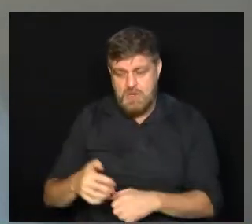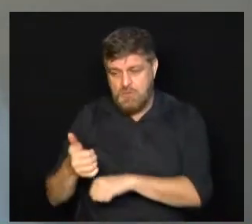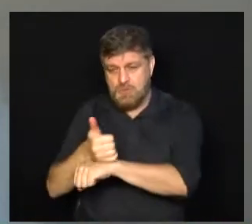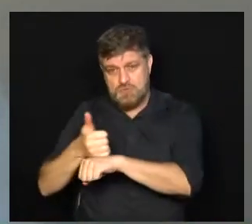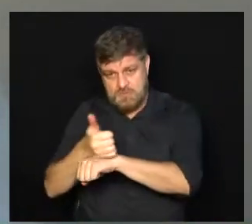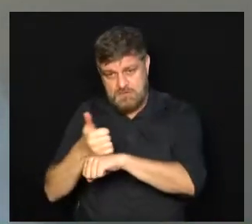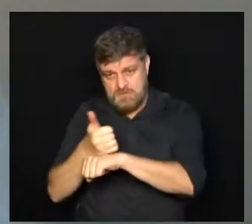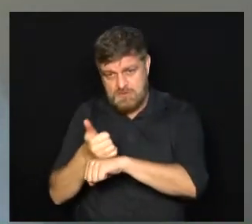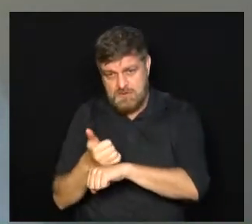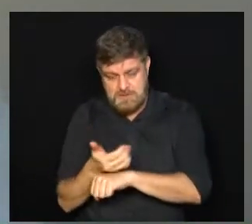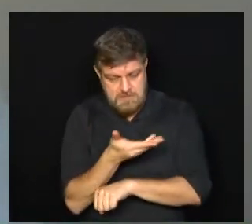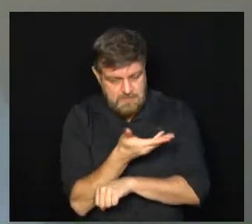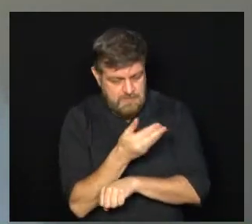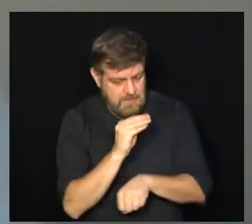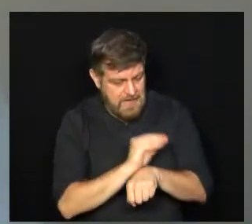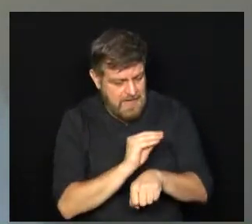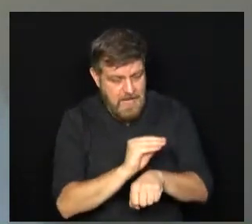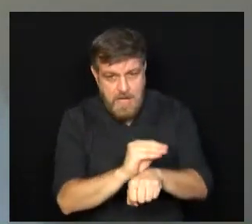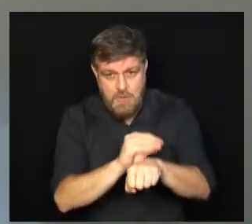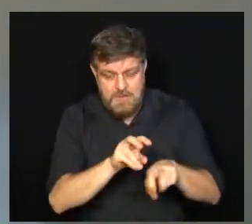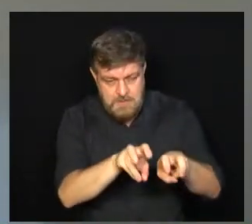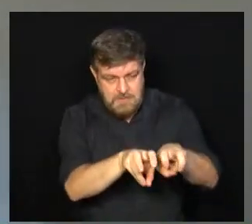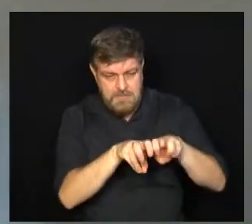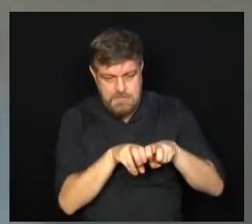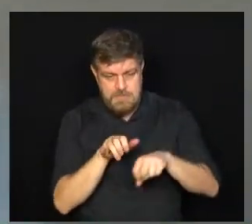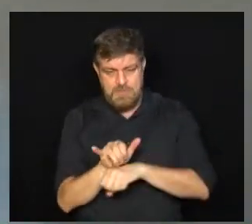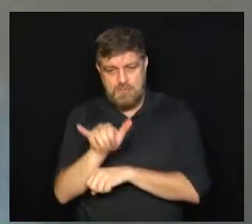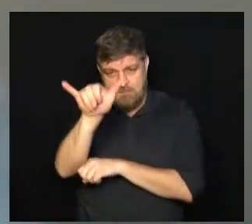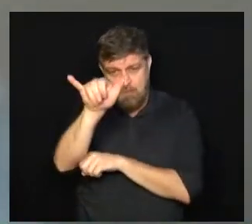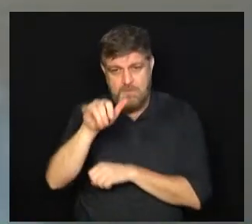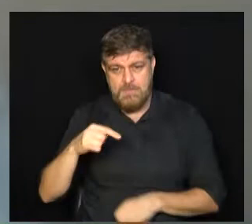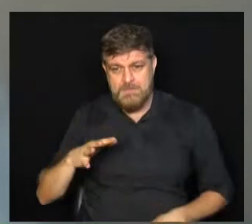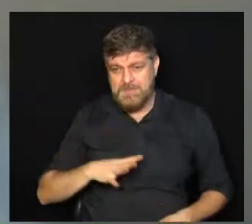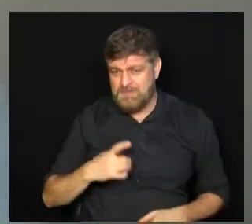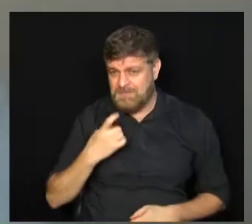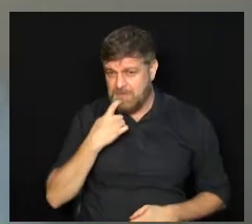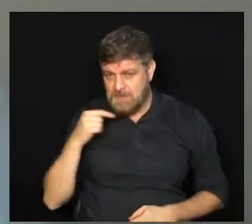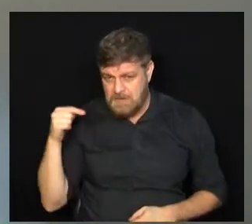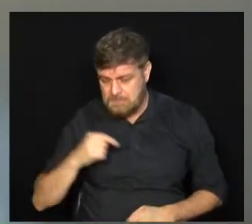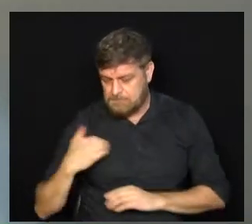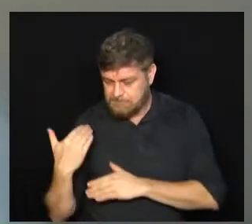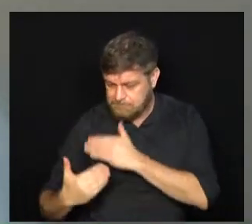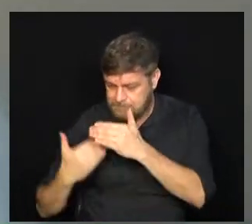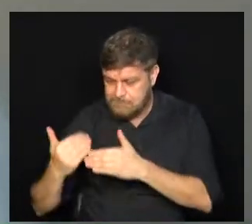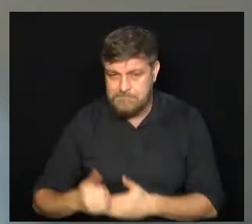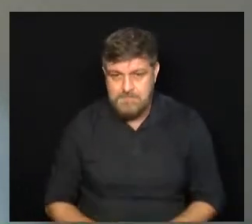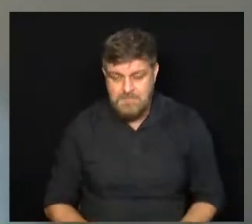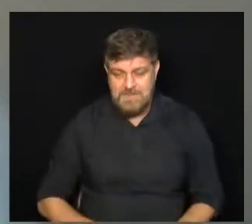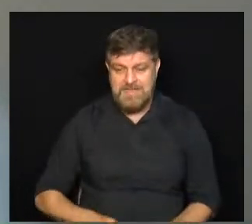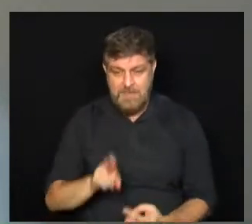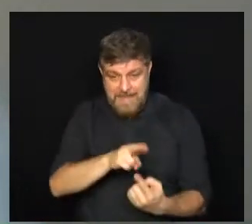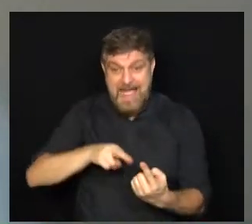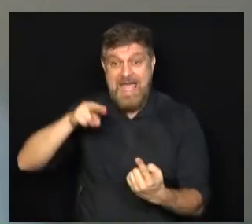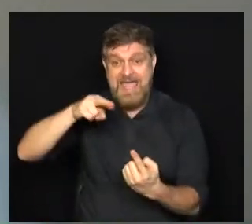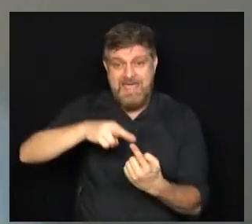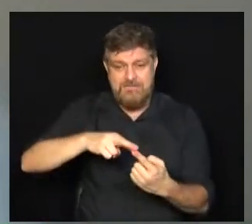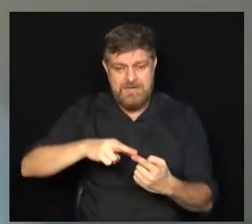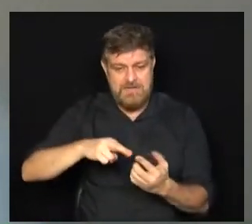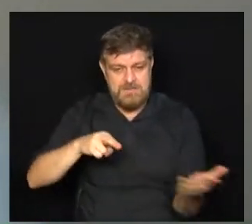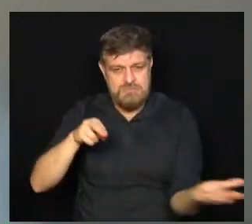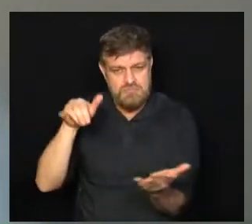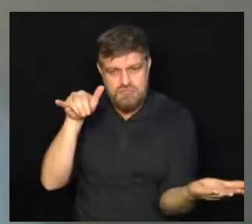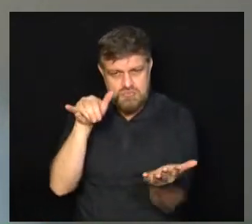Voo. Insta frisar que o município de Campinas vem se consolidando como um polo de aviação civil e da